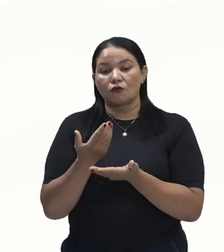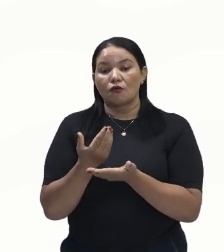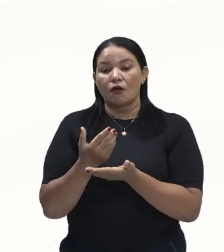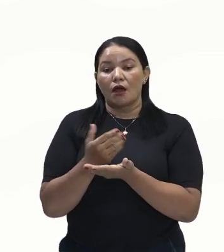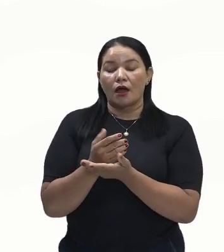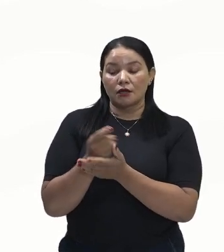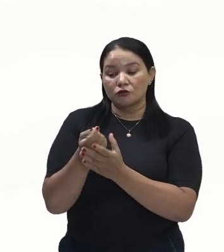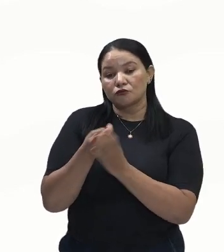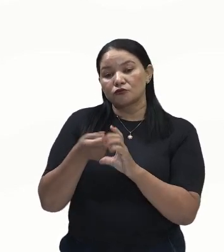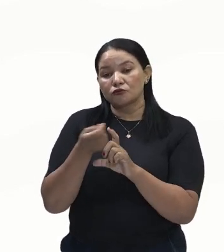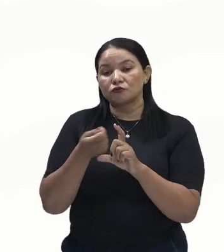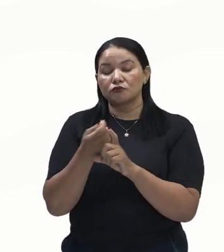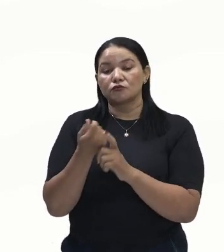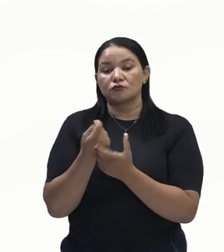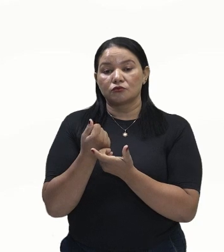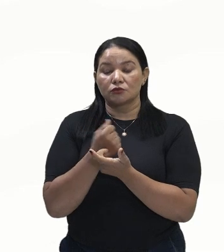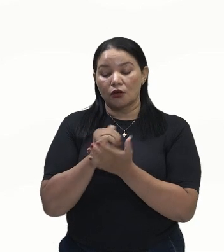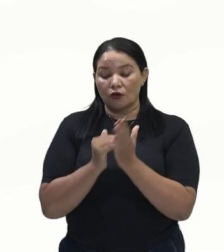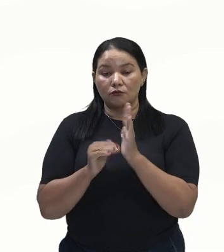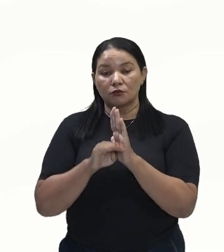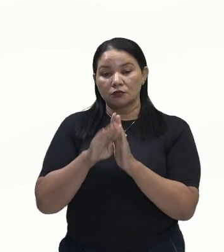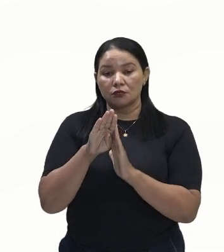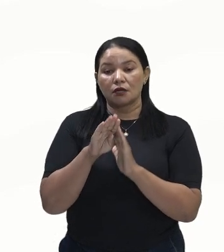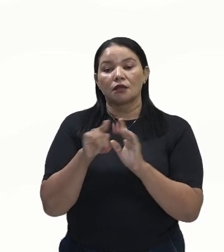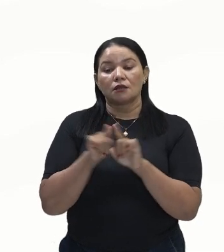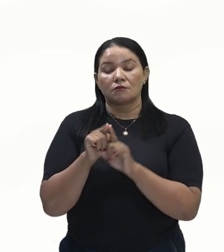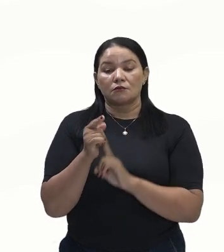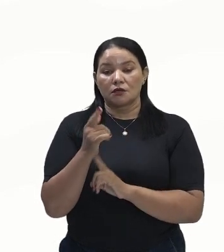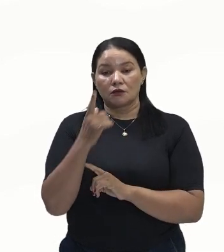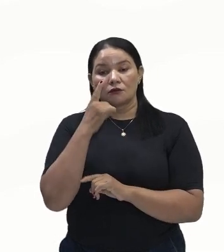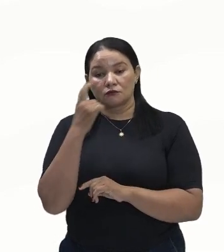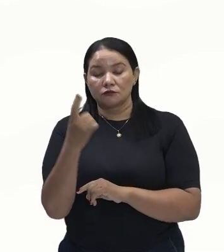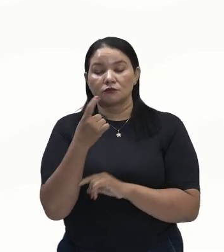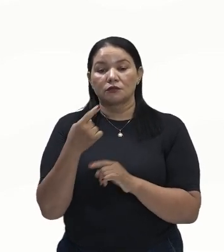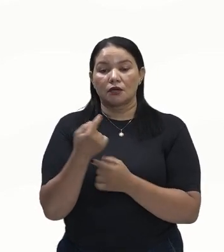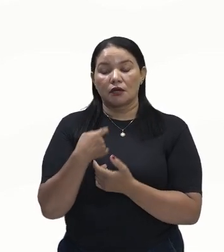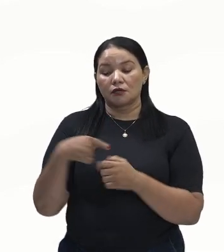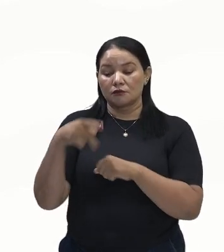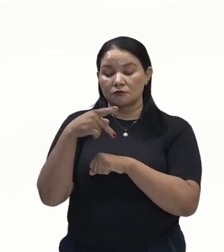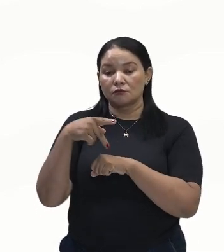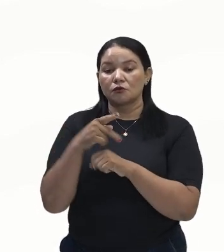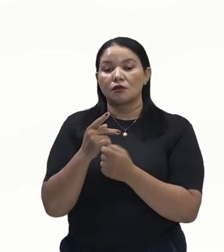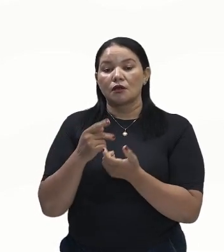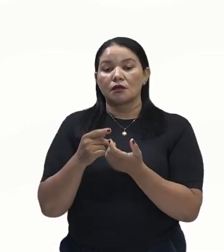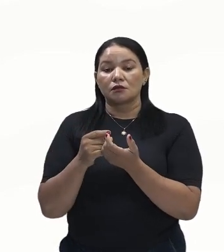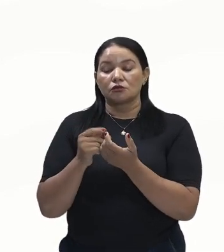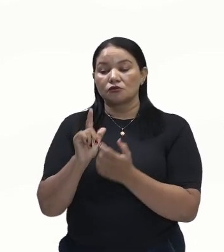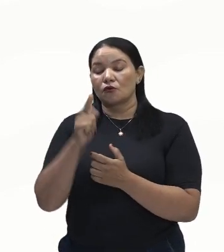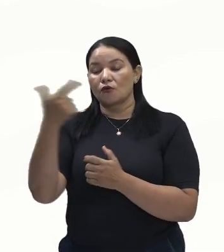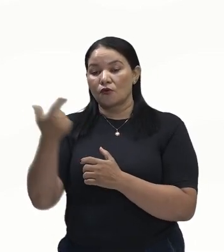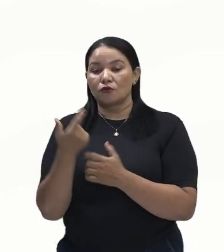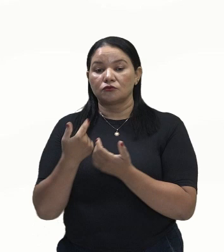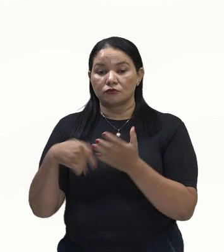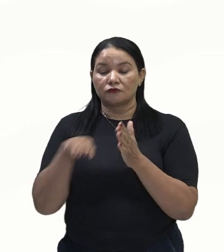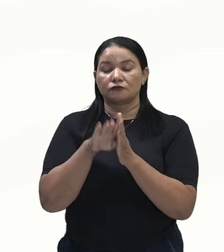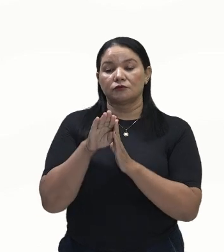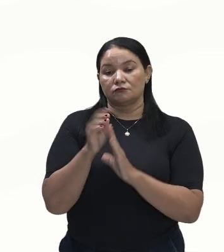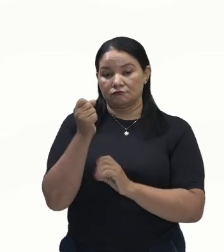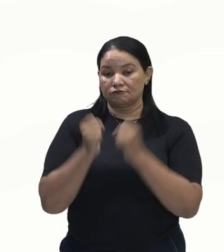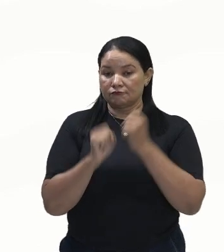vão aumentar. E isso vai ser um grande atrativo para as empresas virem para a Zona Franca de Manaus,